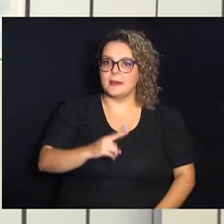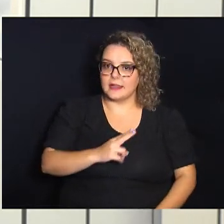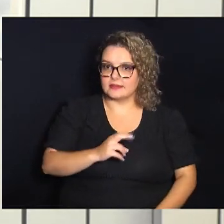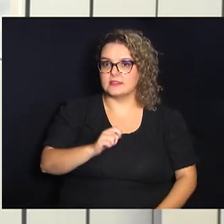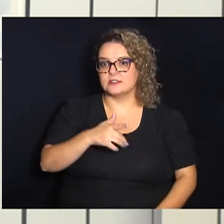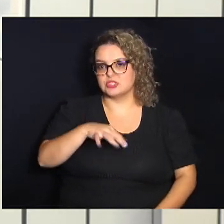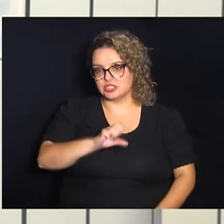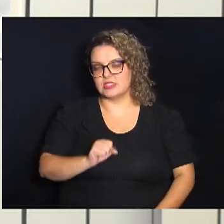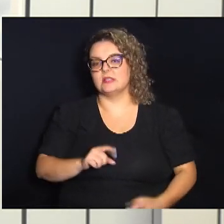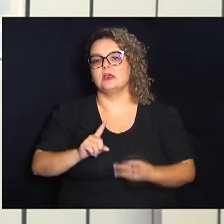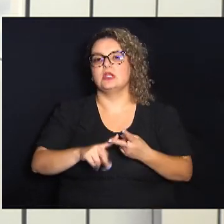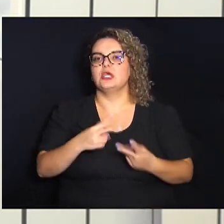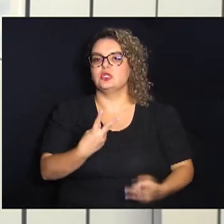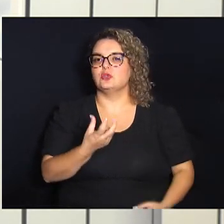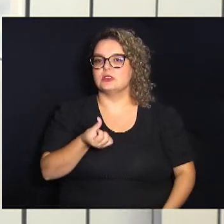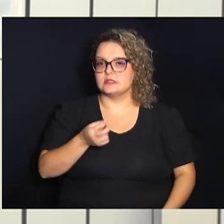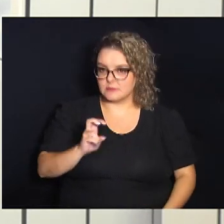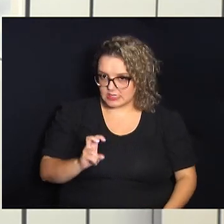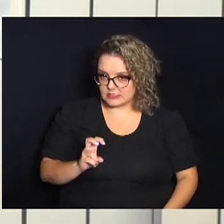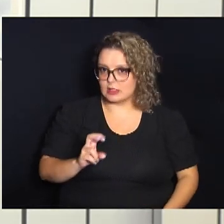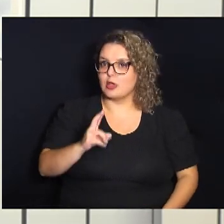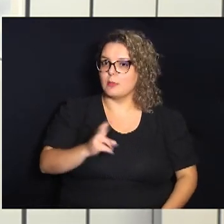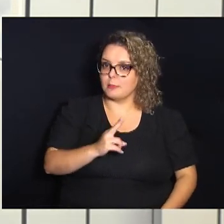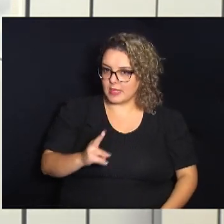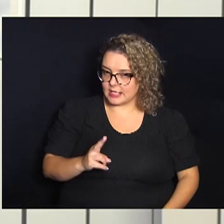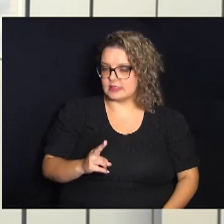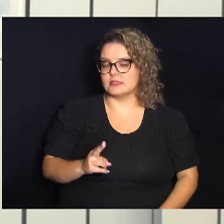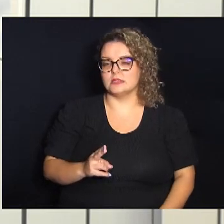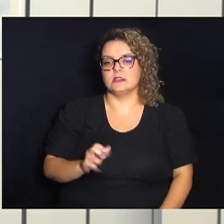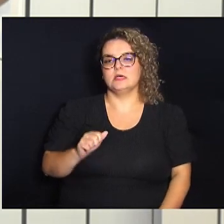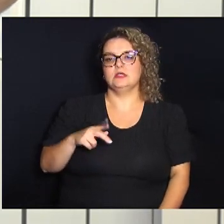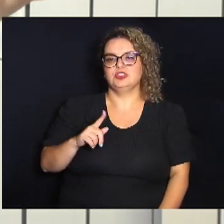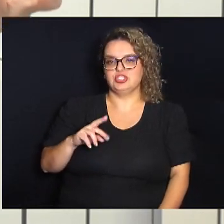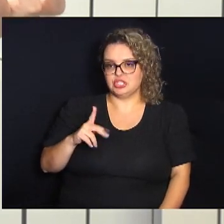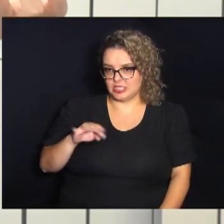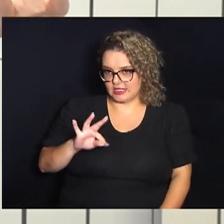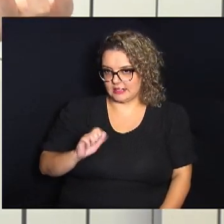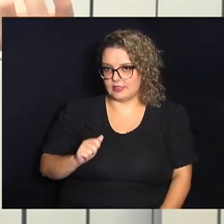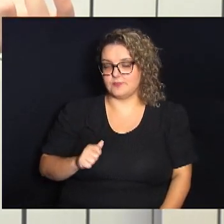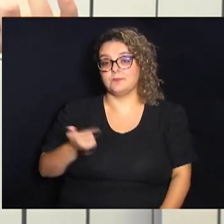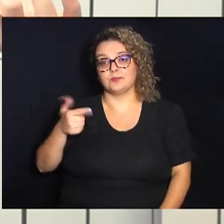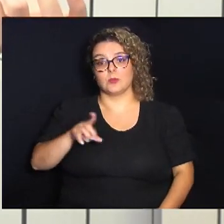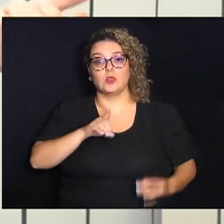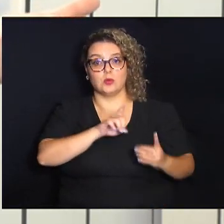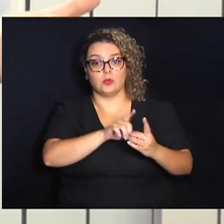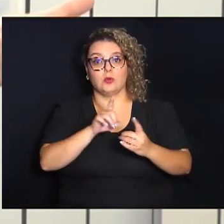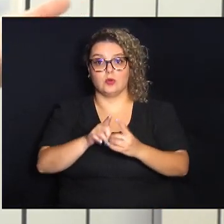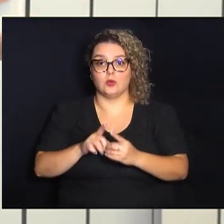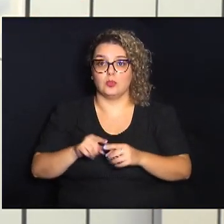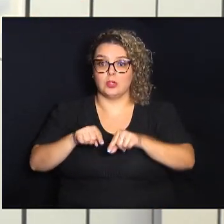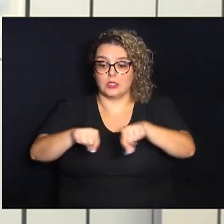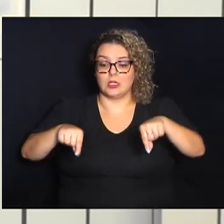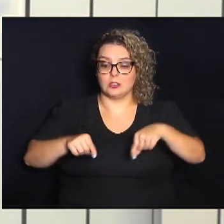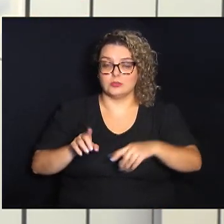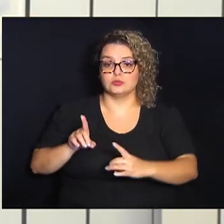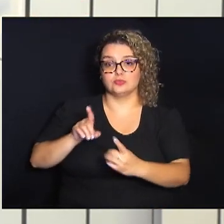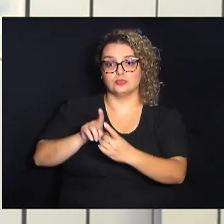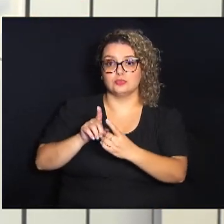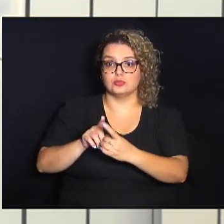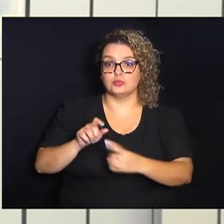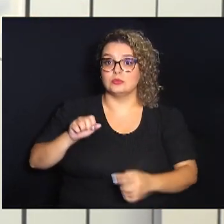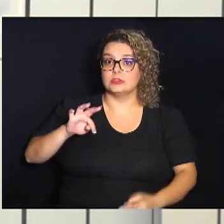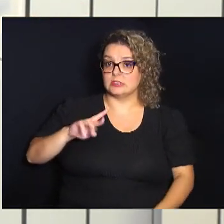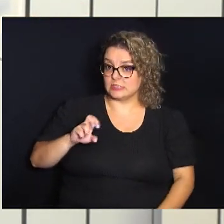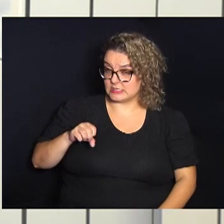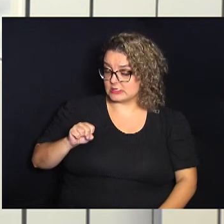linha 265, Padre Anchieta. Serão mantidos o atendimento no guichê da Transurc e os acessos